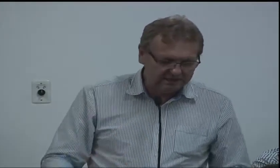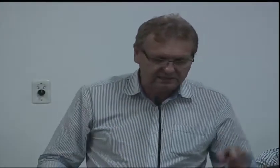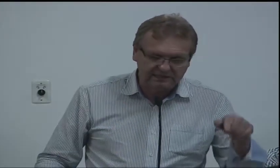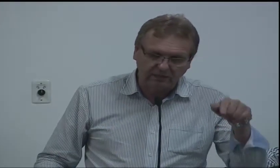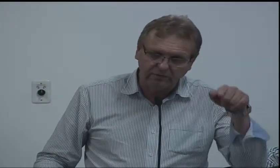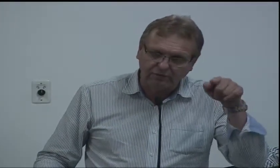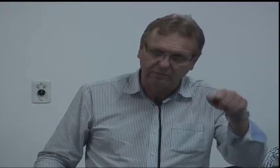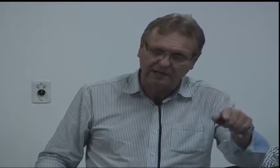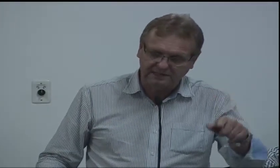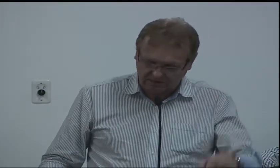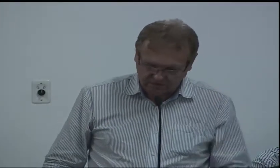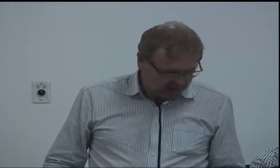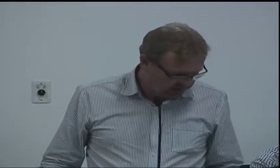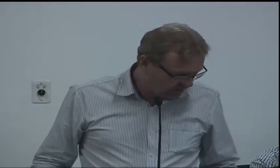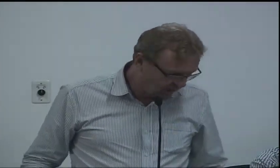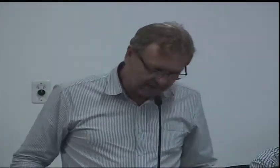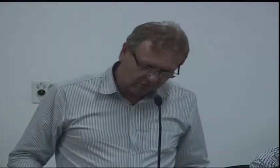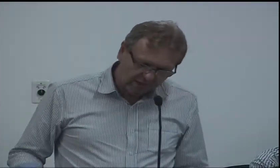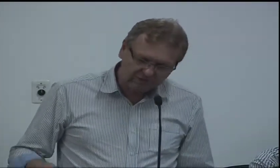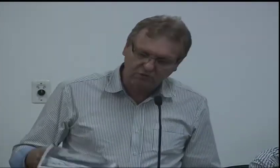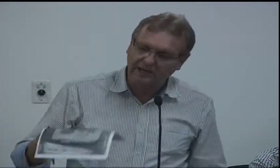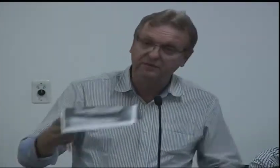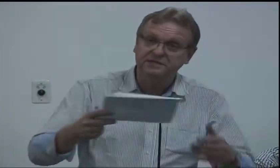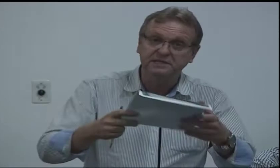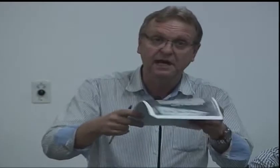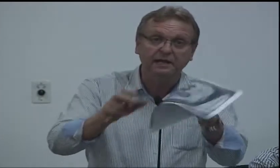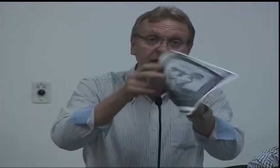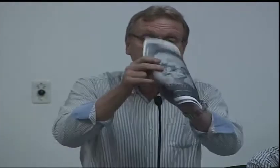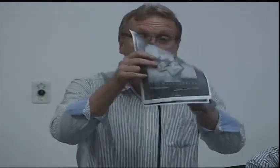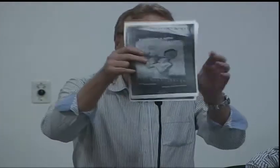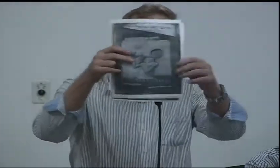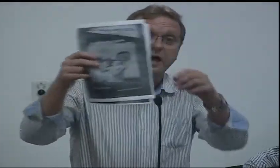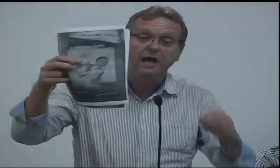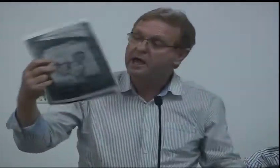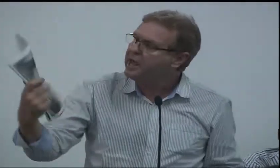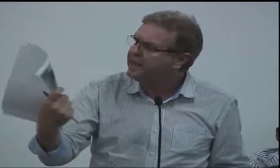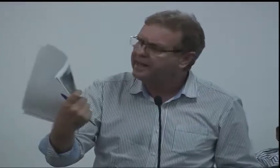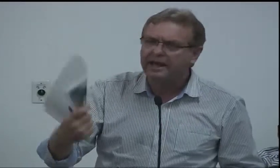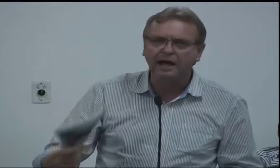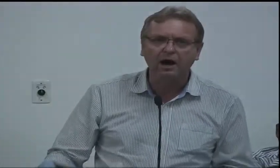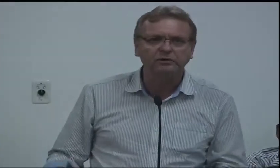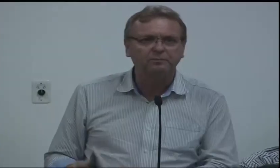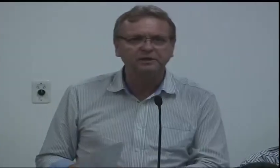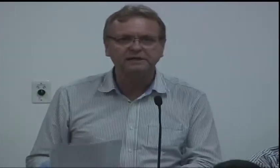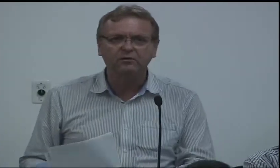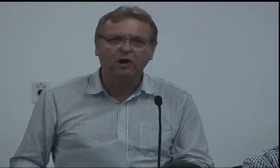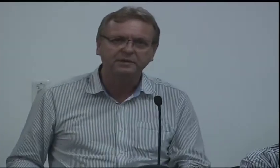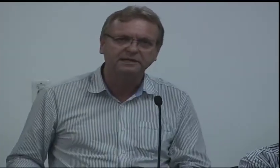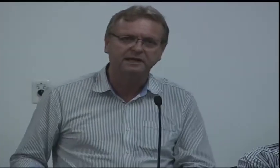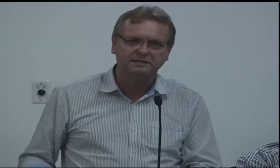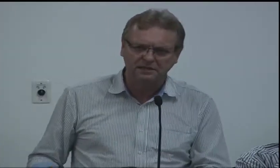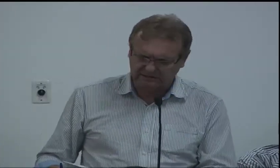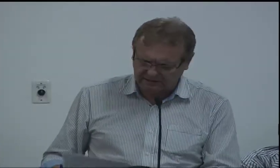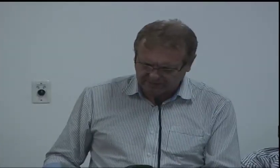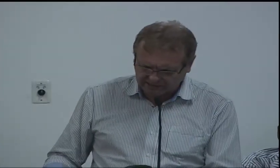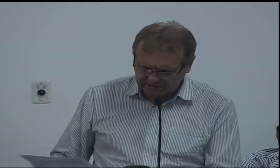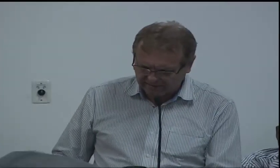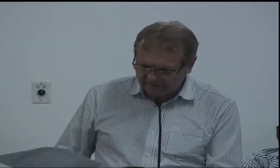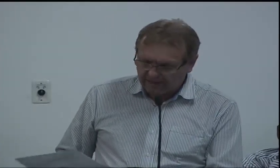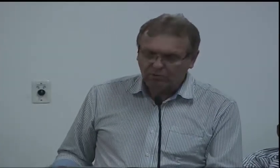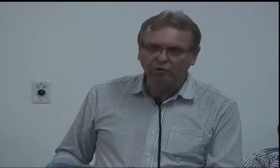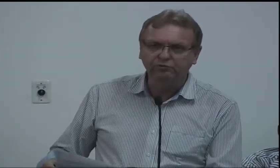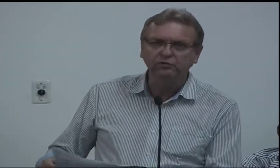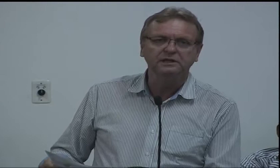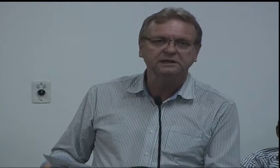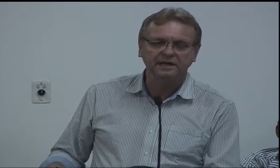crianças que estão informação de quatro anos com a rede minha linda assim ó hereda legal depois é um nome interessante aqui pra que